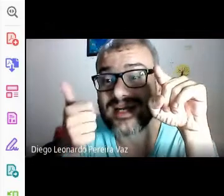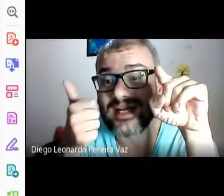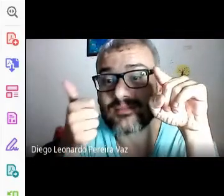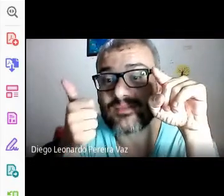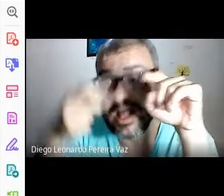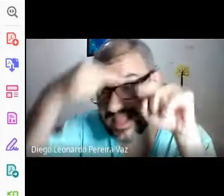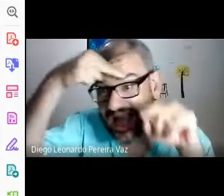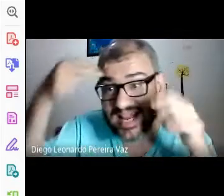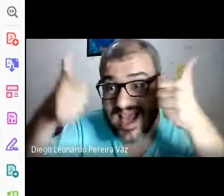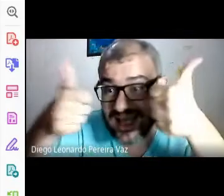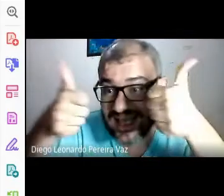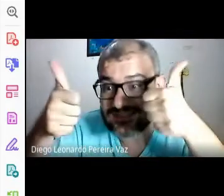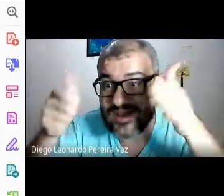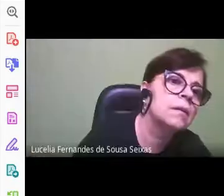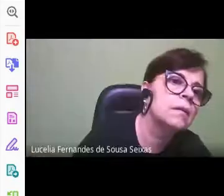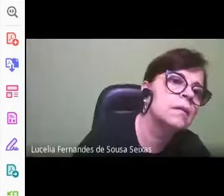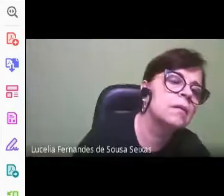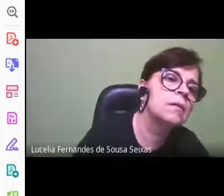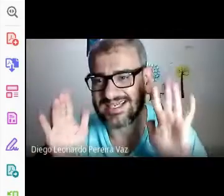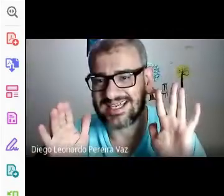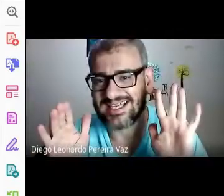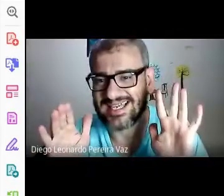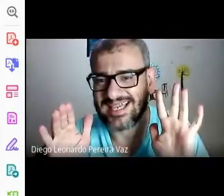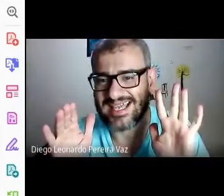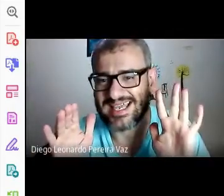Quanto é na festa?